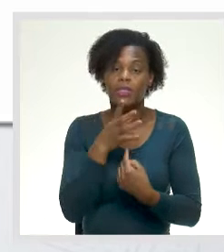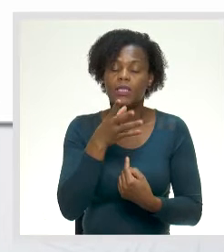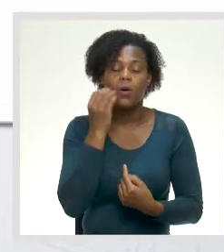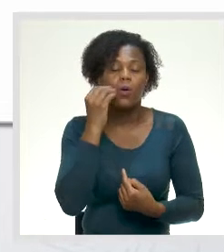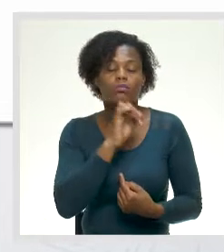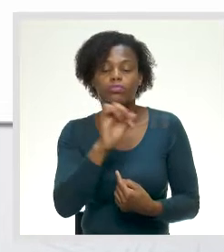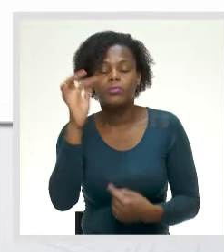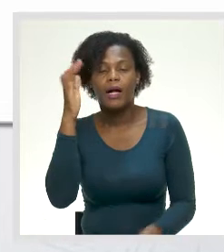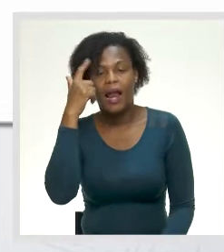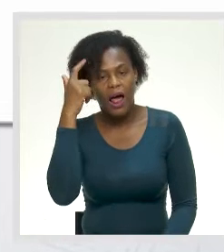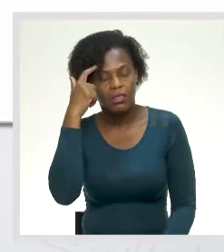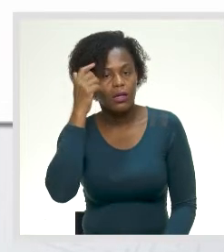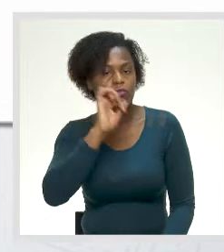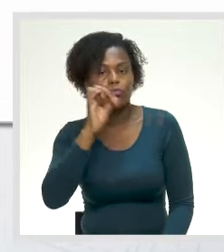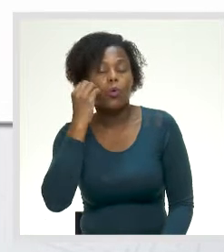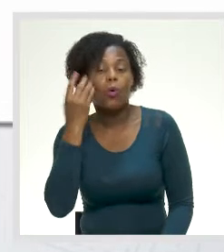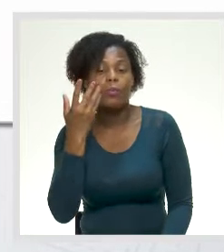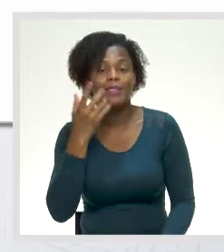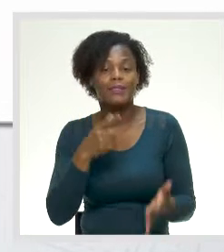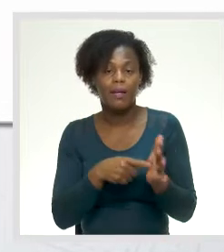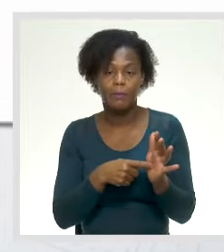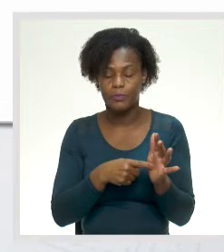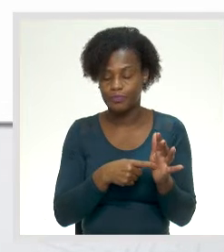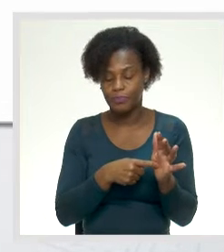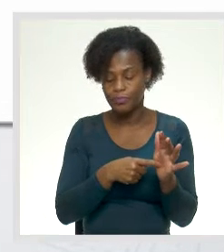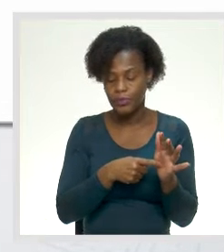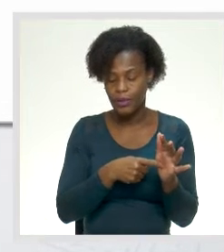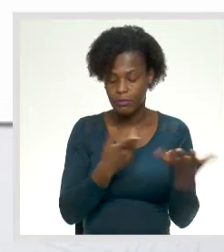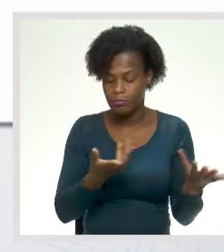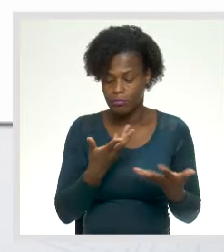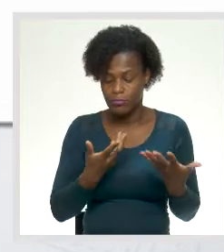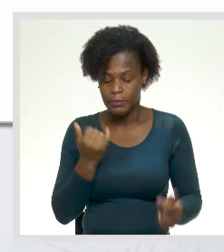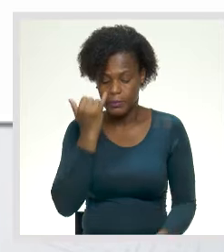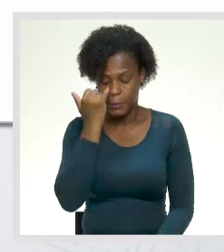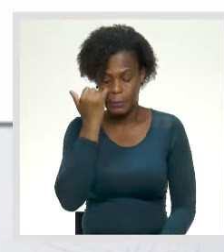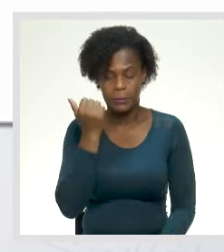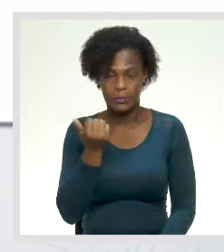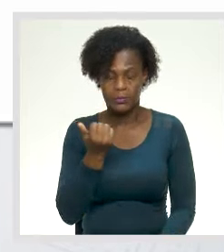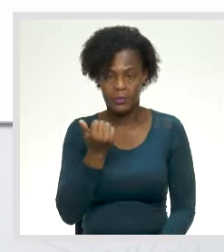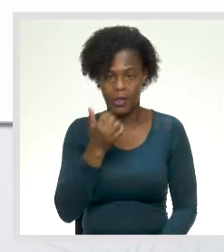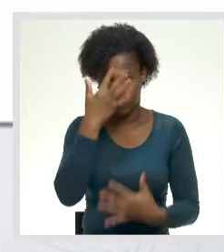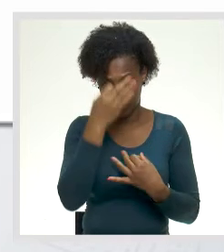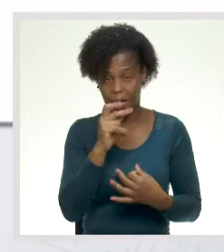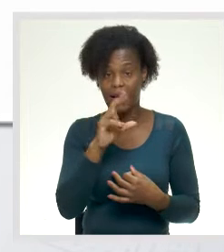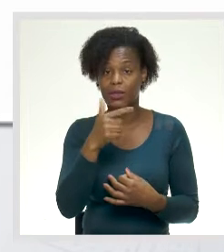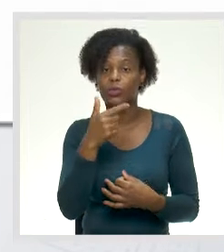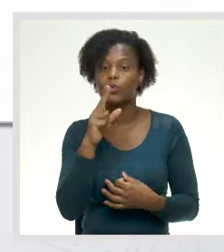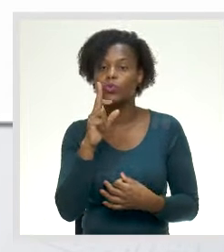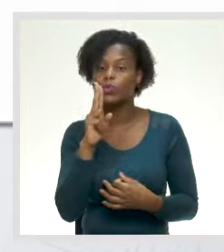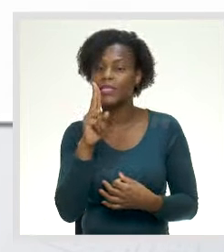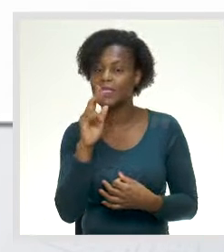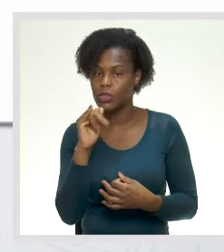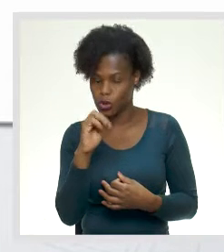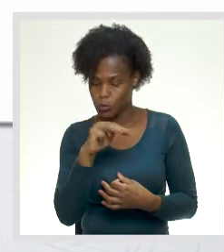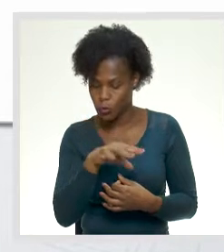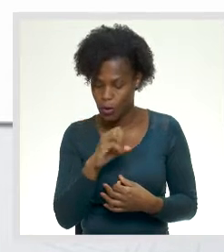o seu caráter, exemplo, o altruísmo e virtudes, e por ensinar a melhor forma de agir e